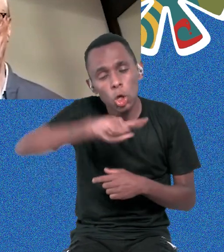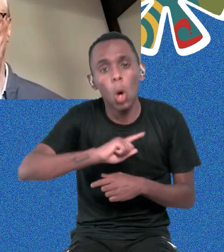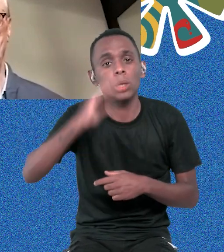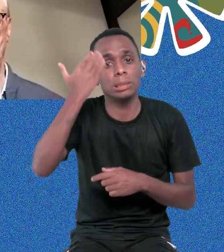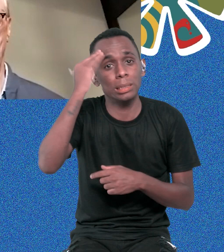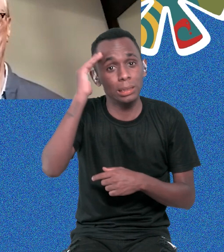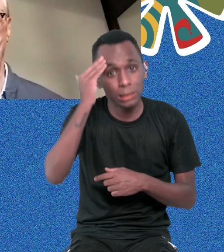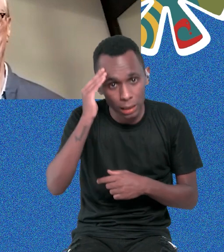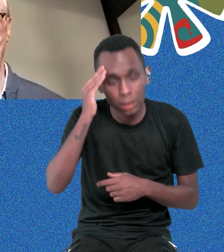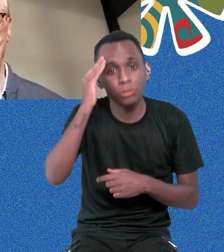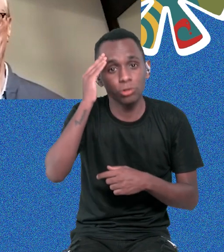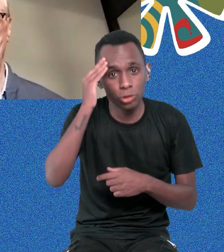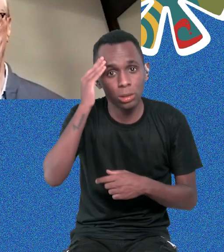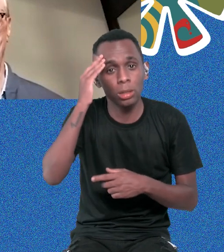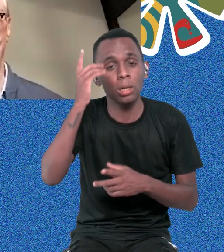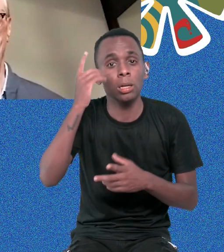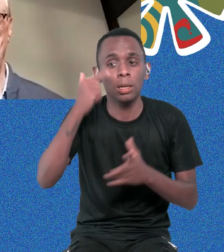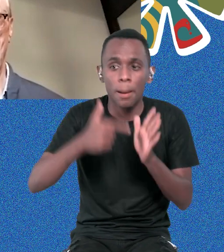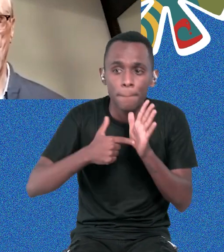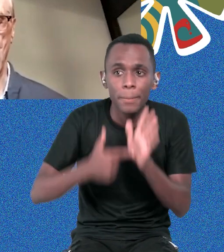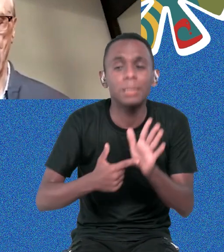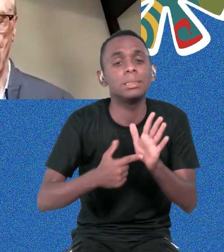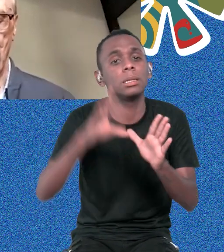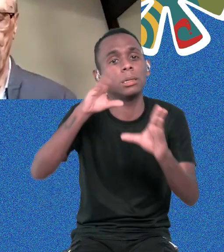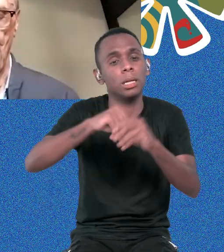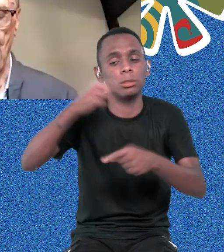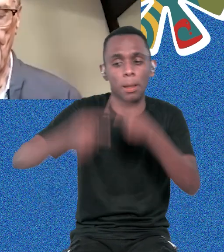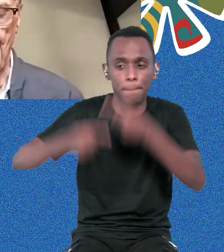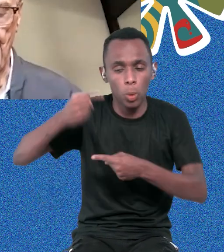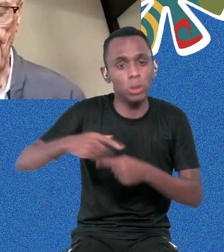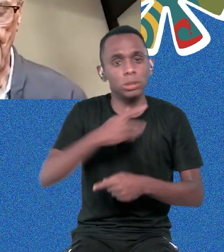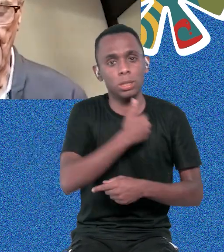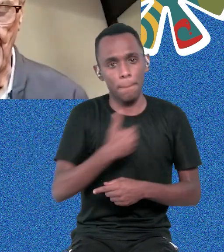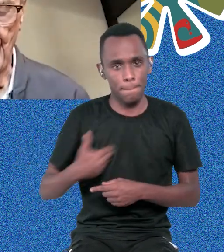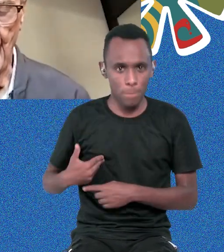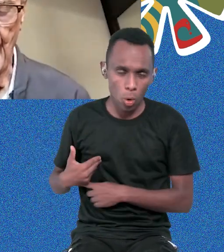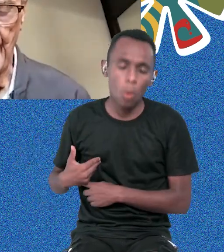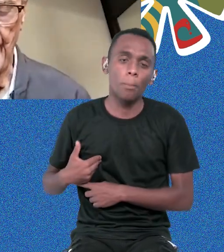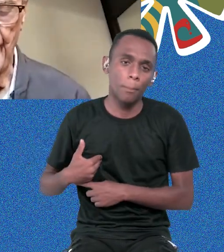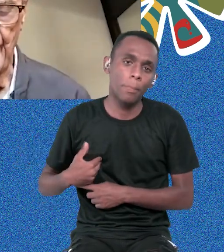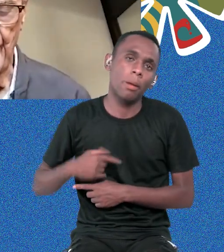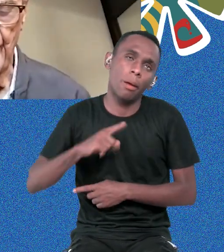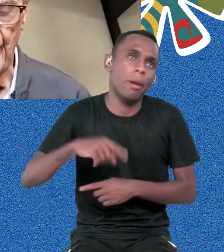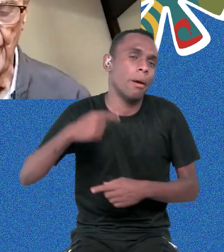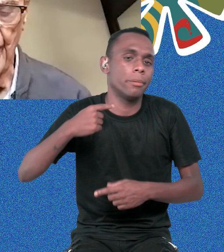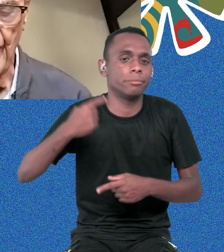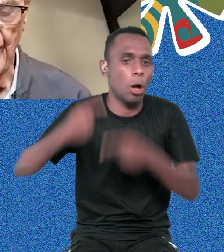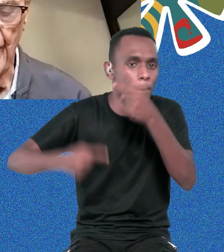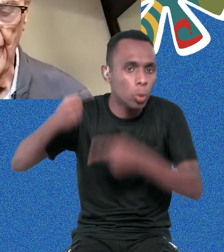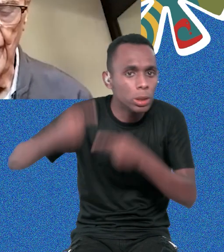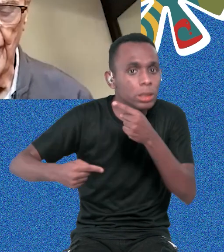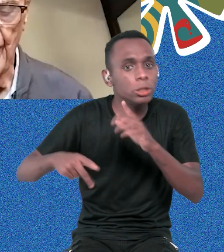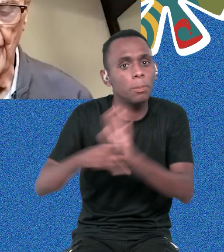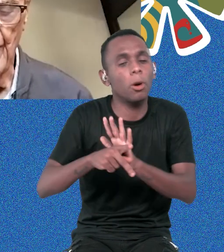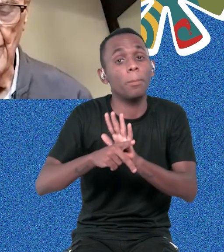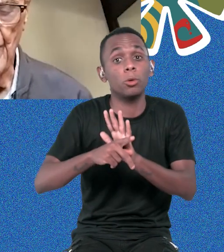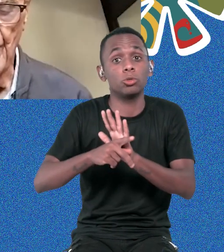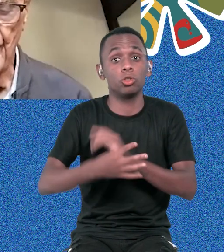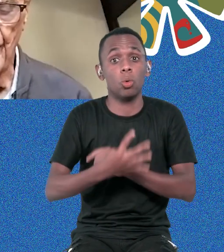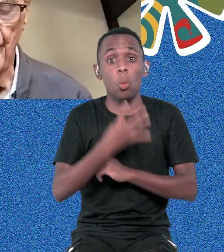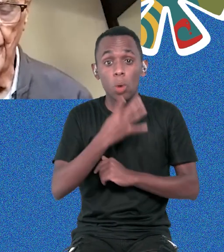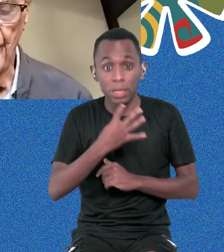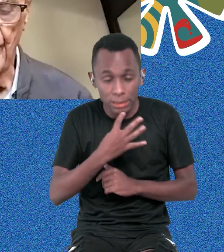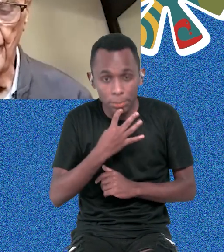gente compreende e traz para dentro das políticas públicas, seja a política de reconhecimento do